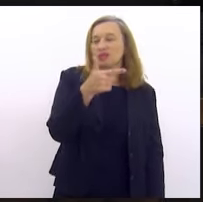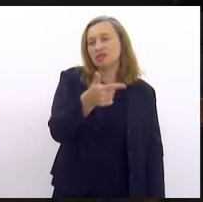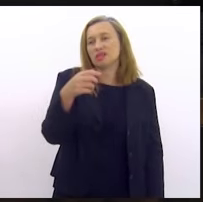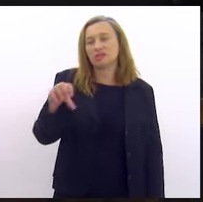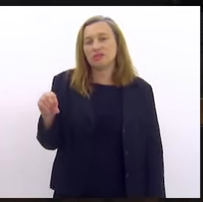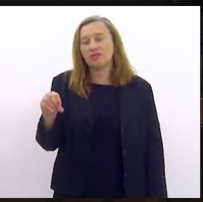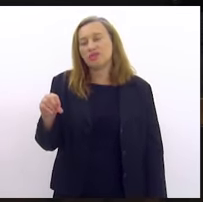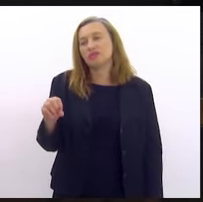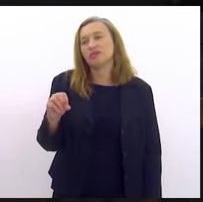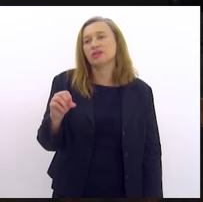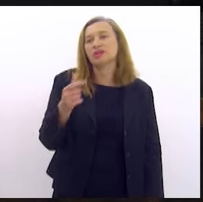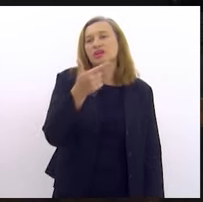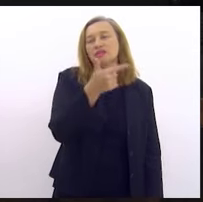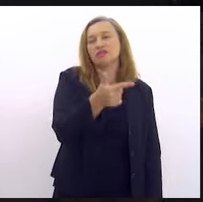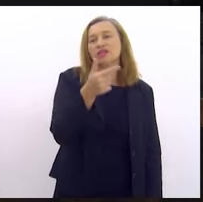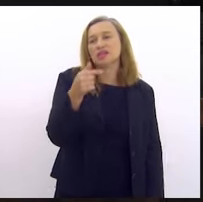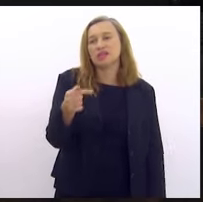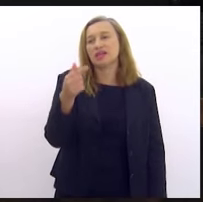639-A/19,